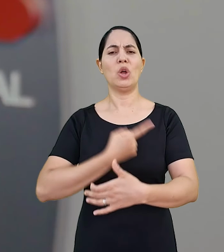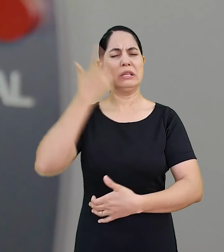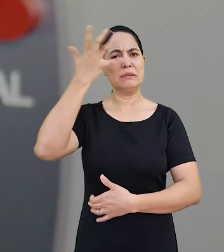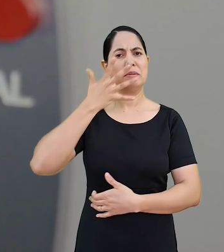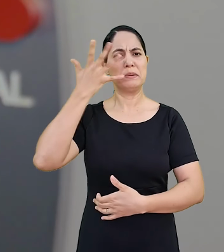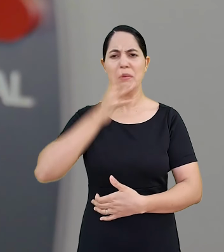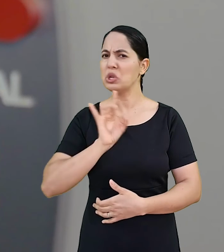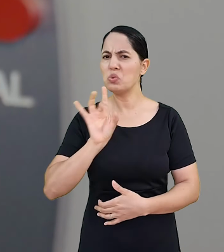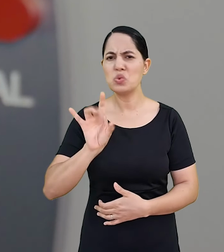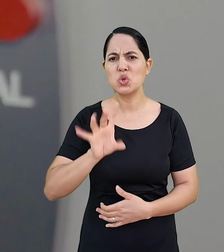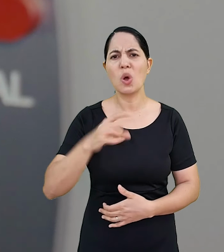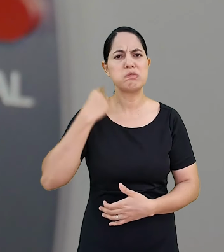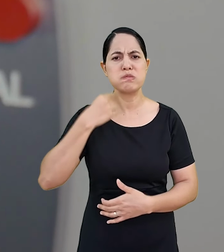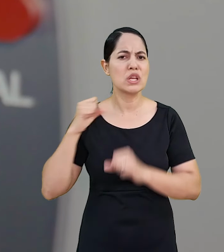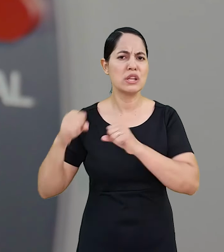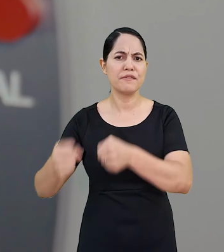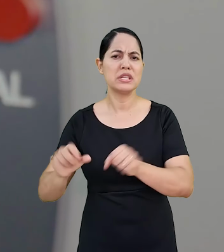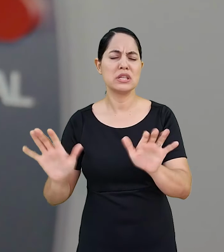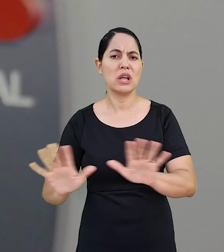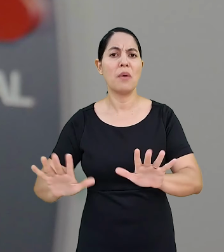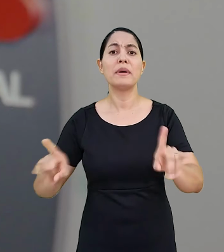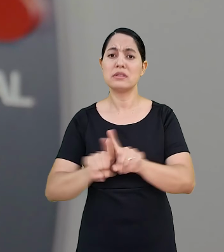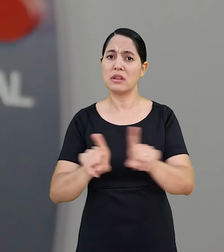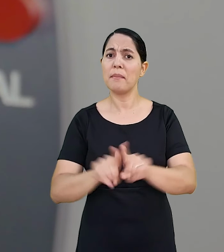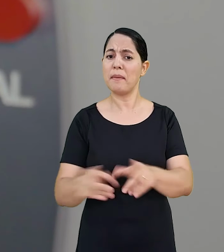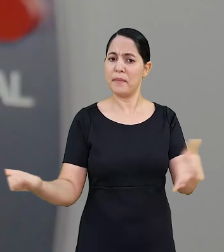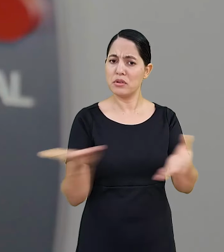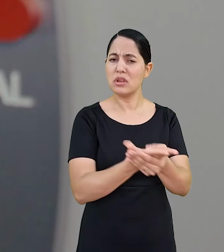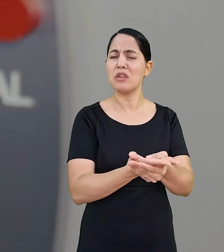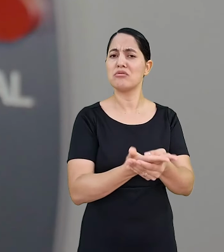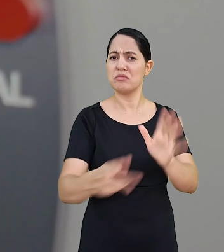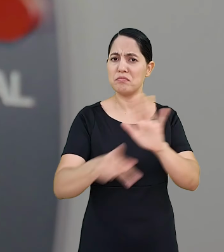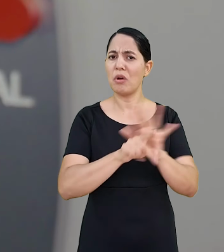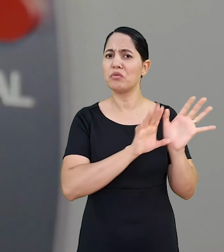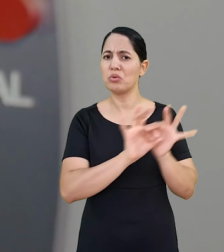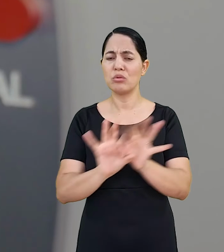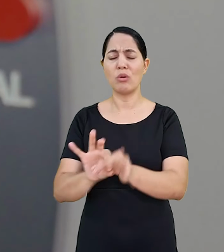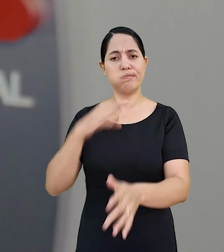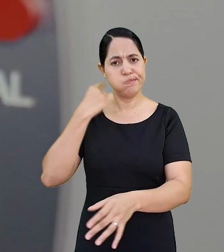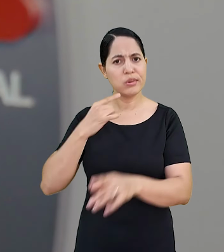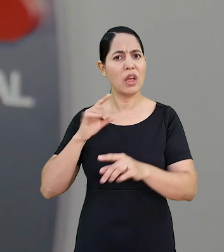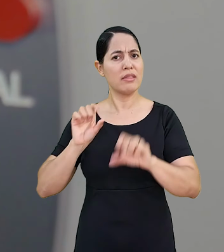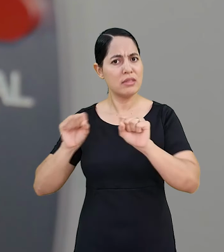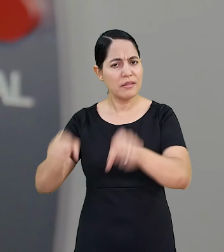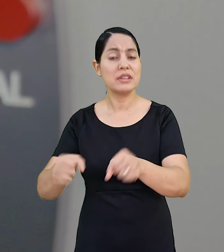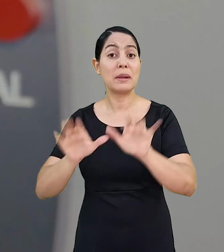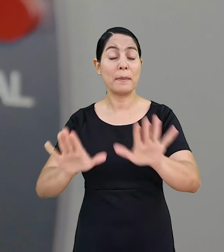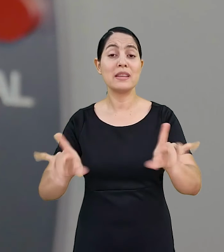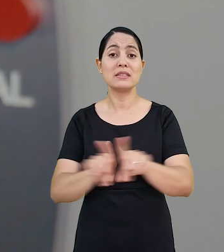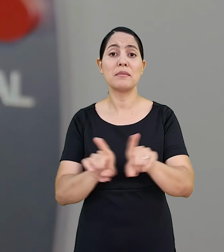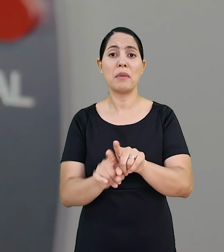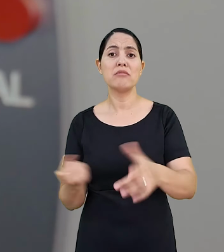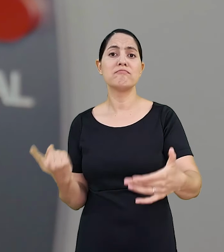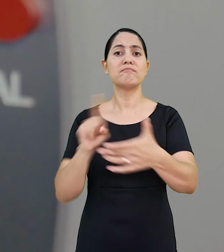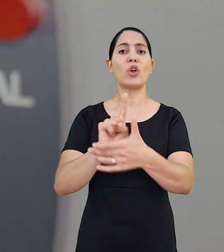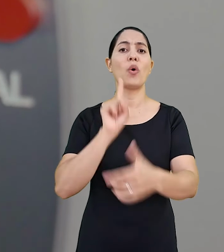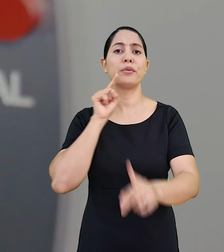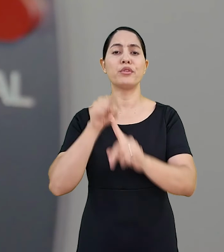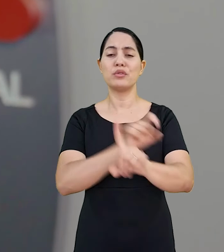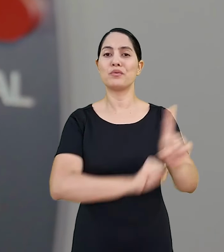apenas a advocacia, não apenas defender o que estava ali nos autos, o caso específico, defender a advocacia, mas, acima de tudo, defender